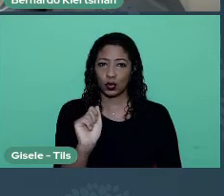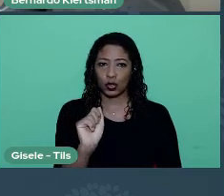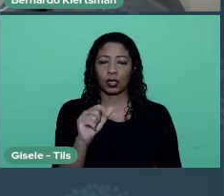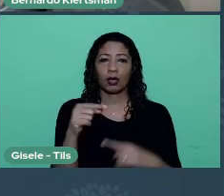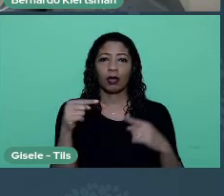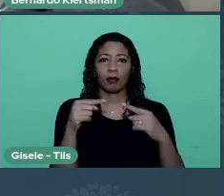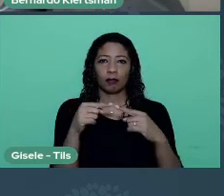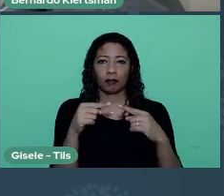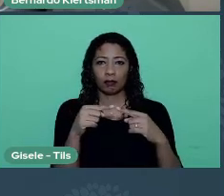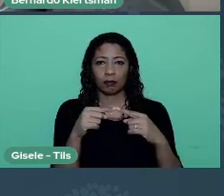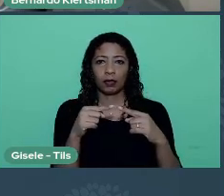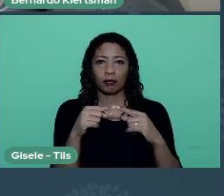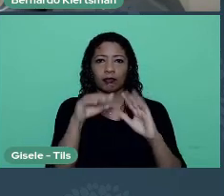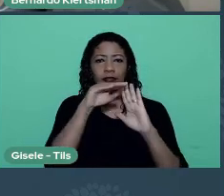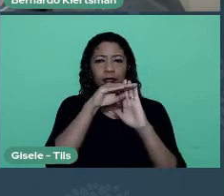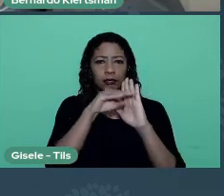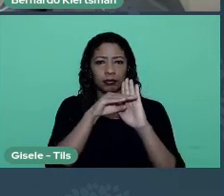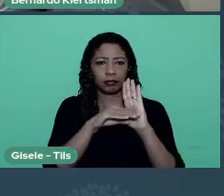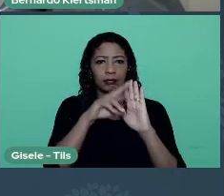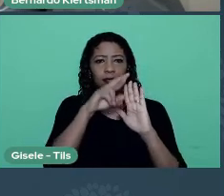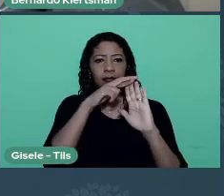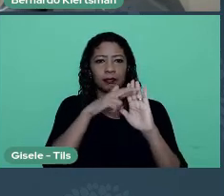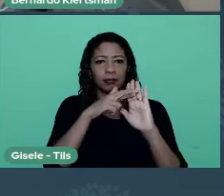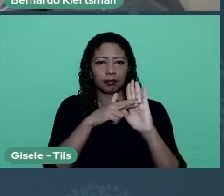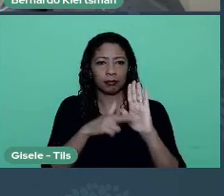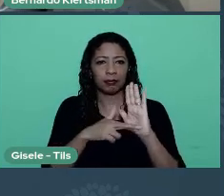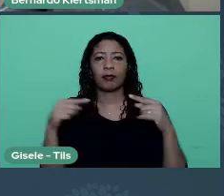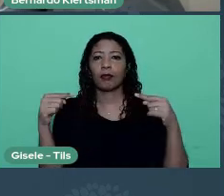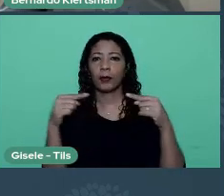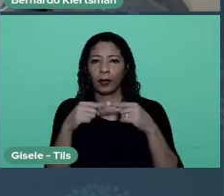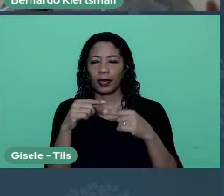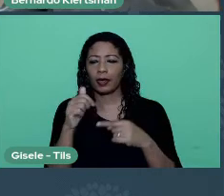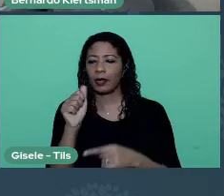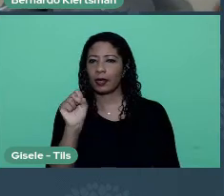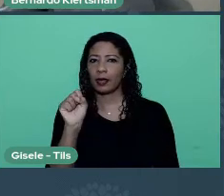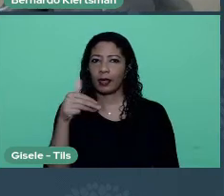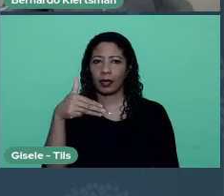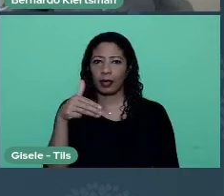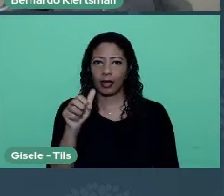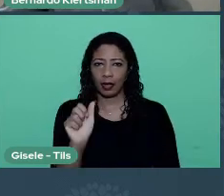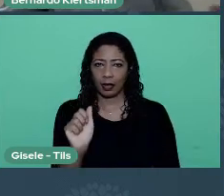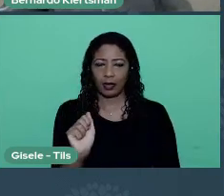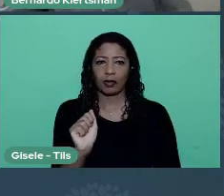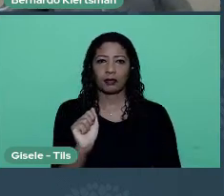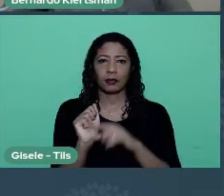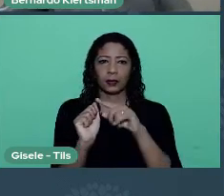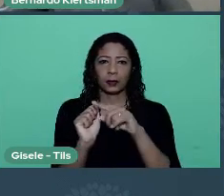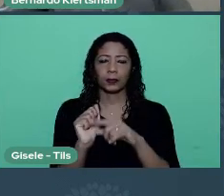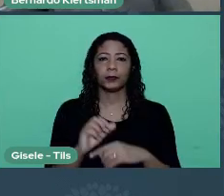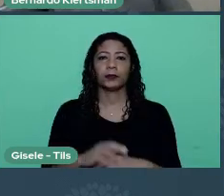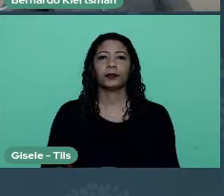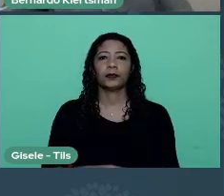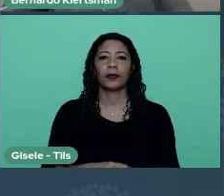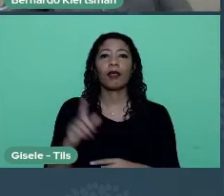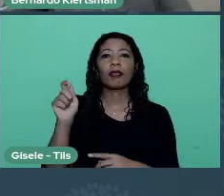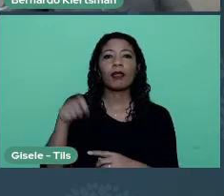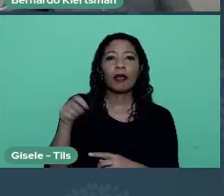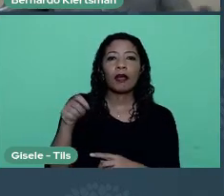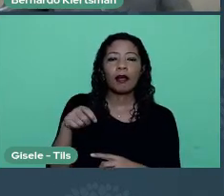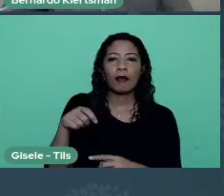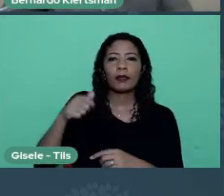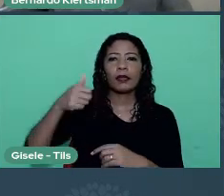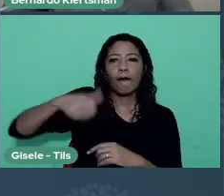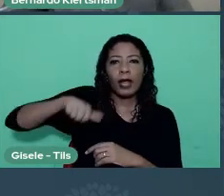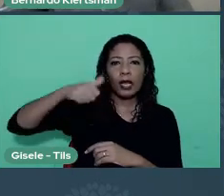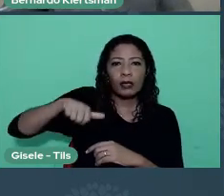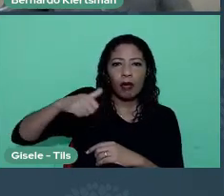que existe sobre asma, e aqui vocês têm uma avaliação do controle de